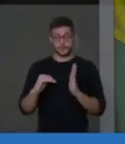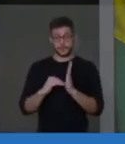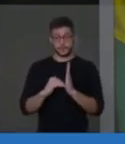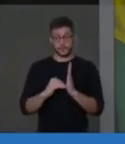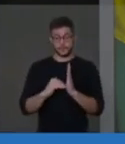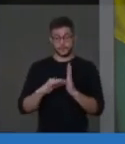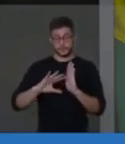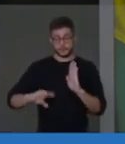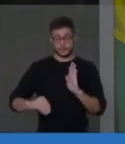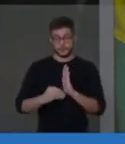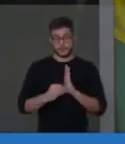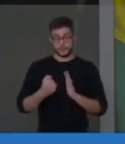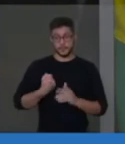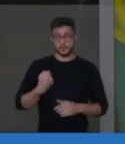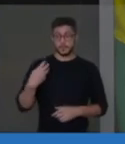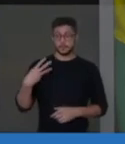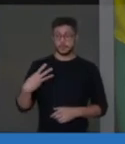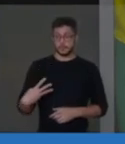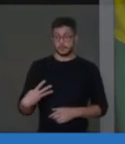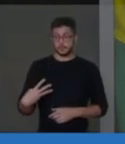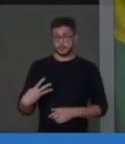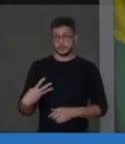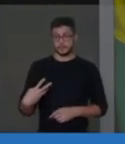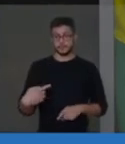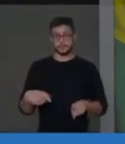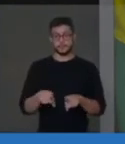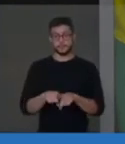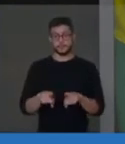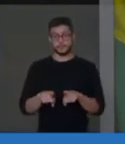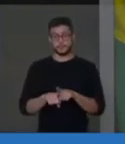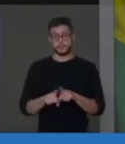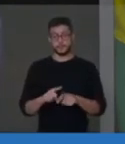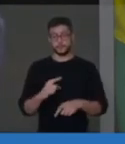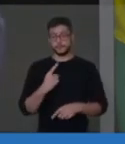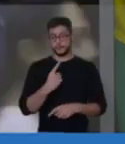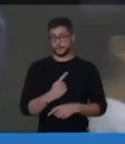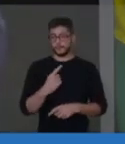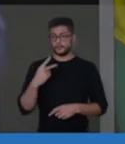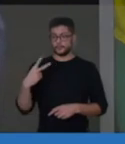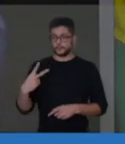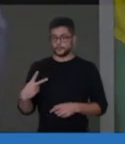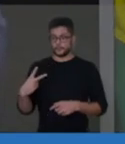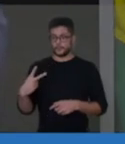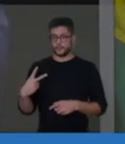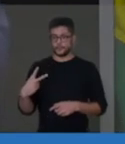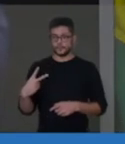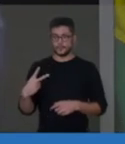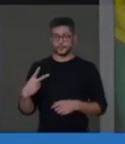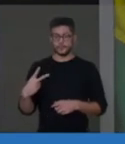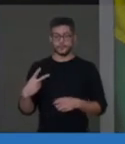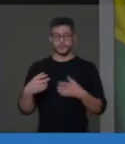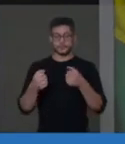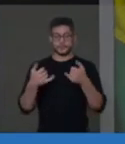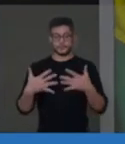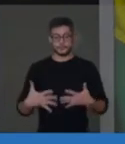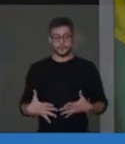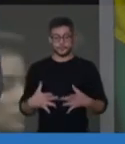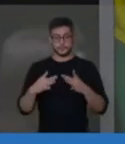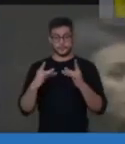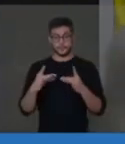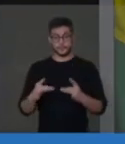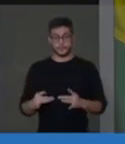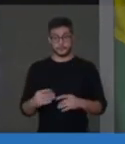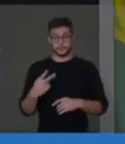3, bem como por arrastamento das emendas número 1 e 2, que versam sobre a ementa e o artigo descritivo da